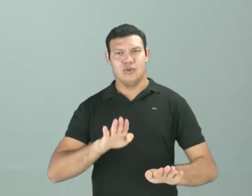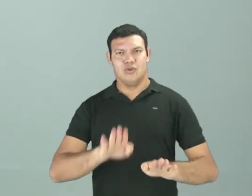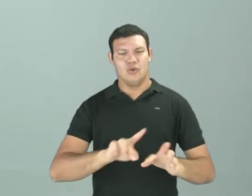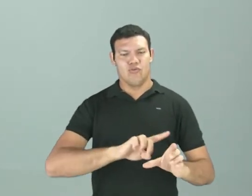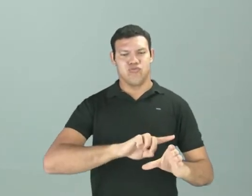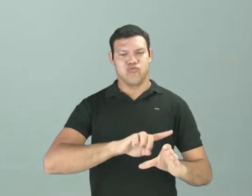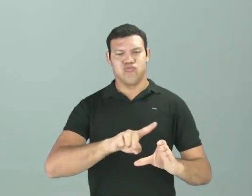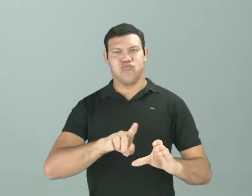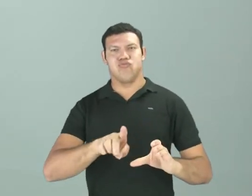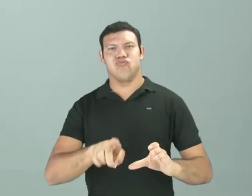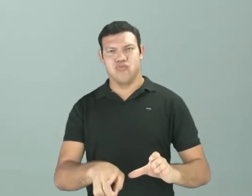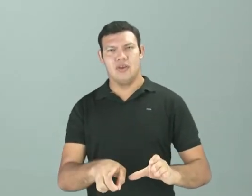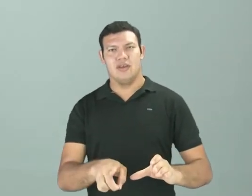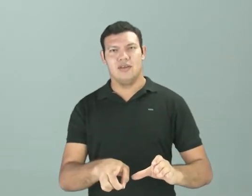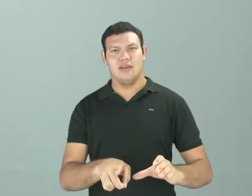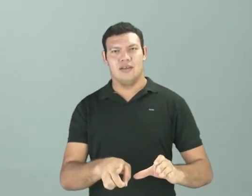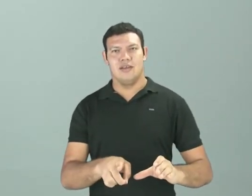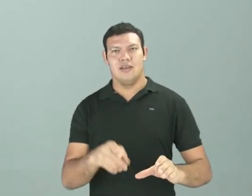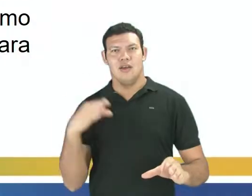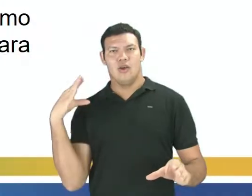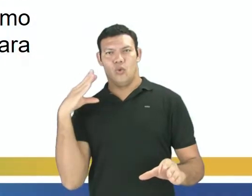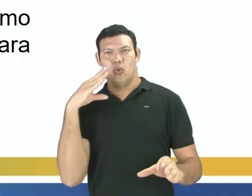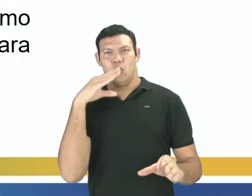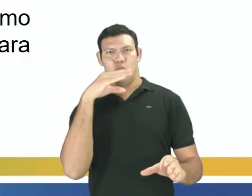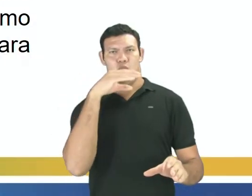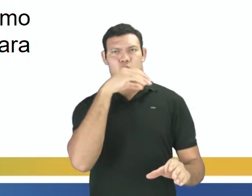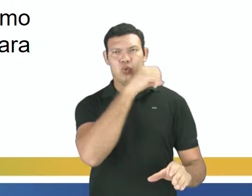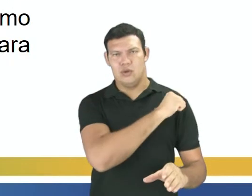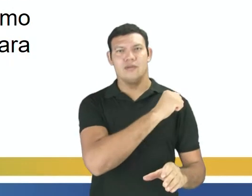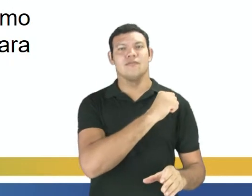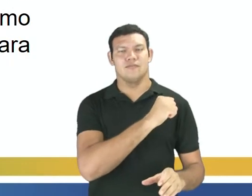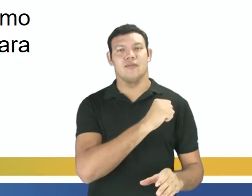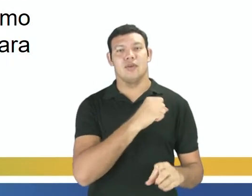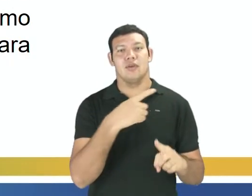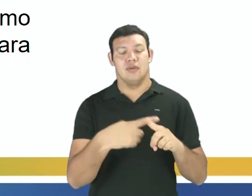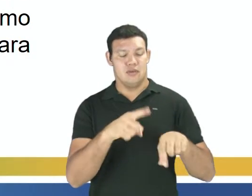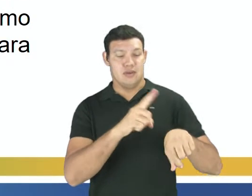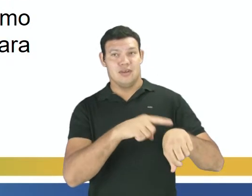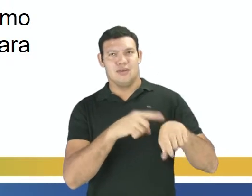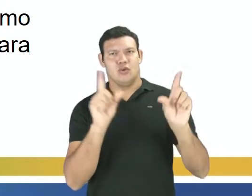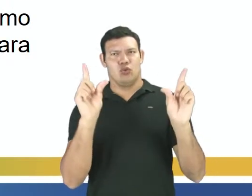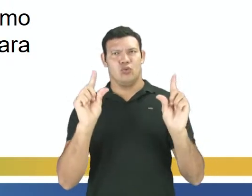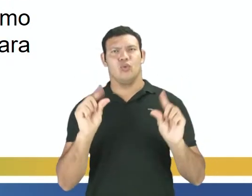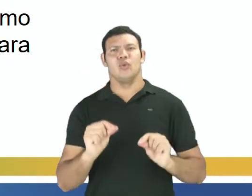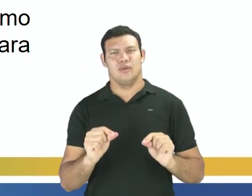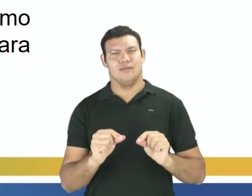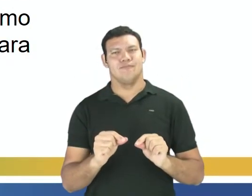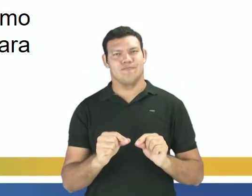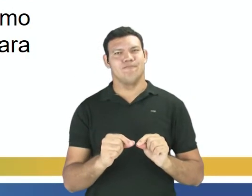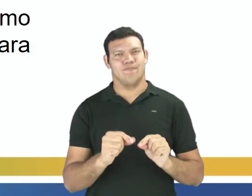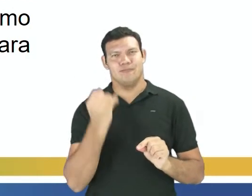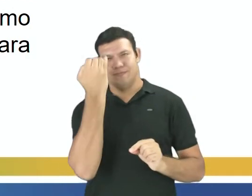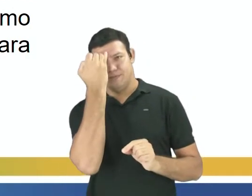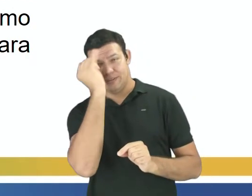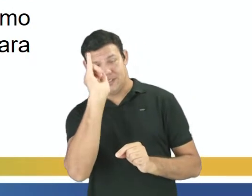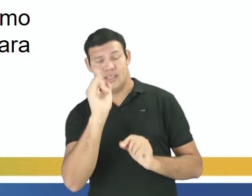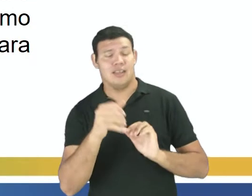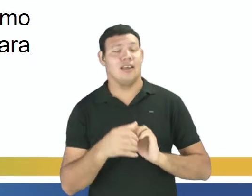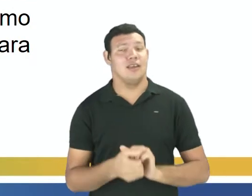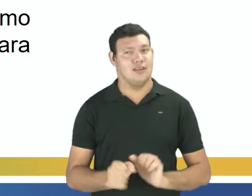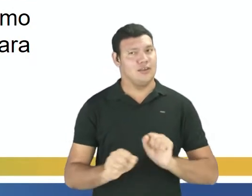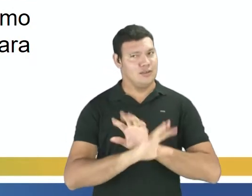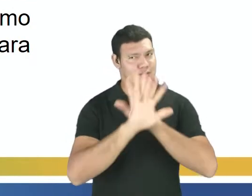aumenta a velocidade, aí nesse caso, o tempo diminui, ok? Então fique atento a essa ideia. E aí você vai me